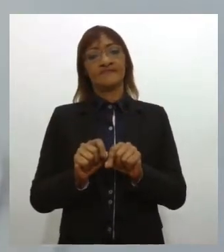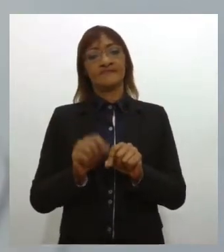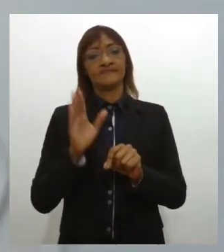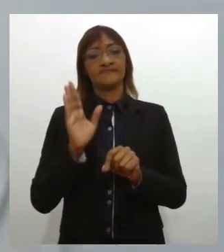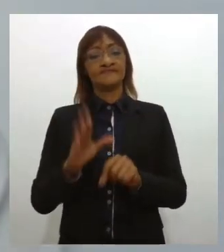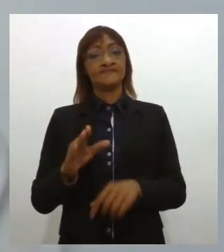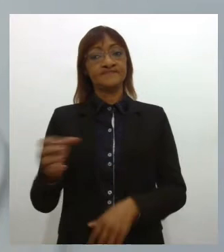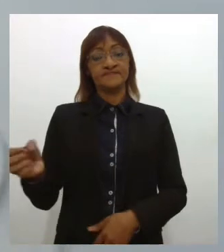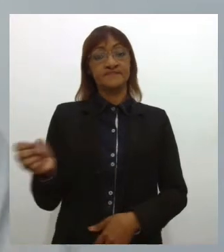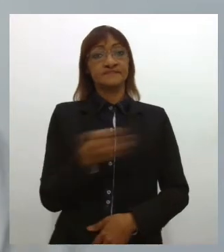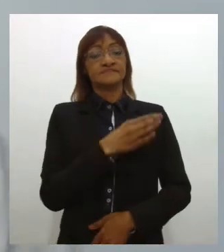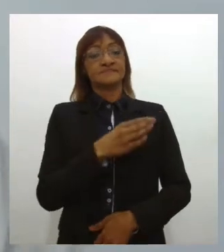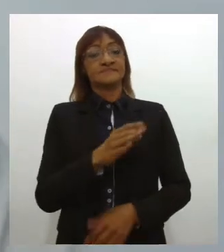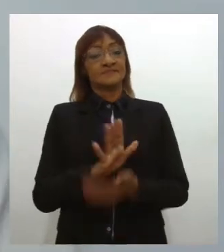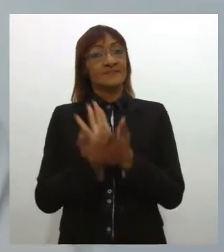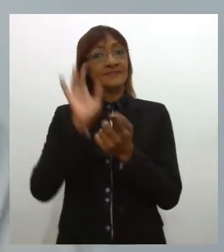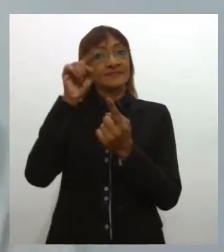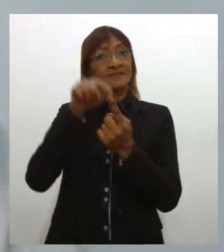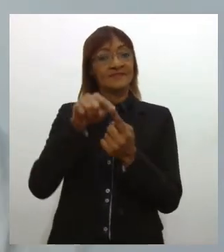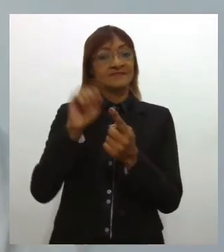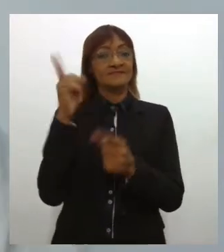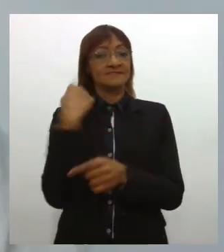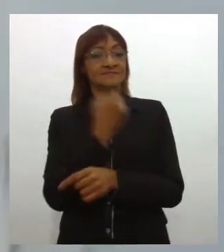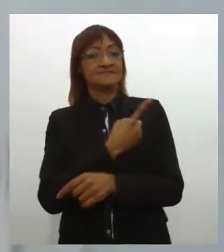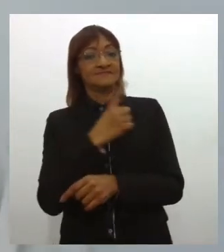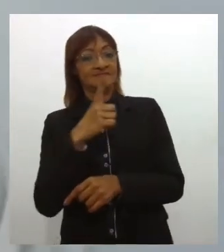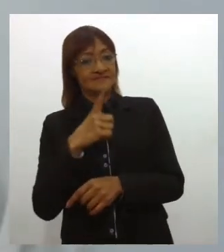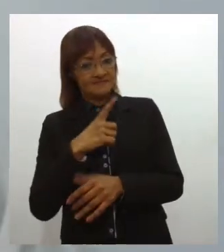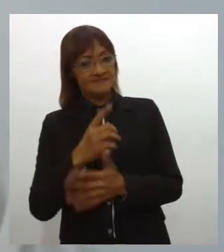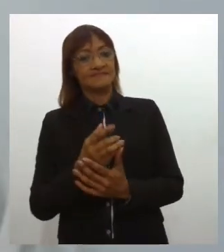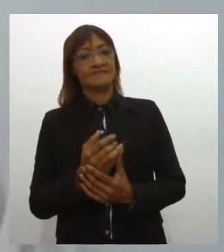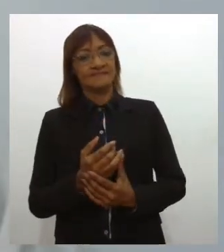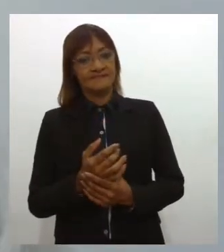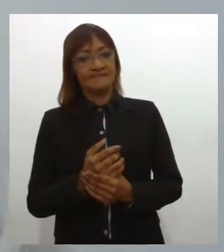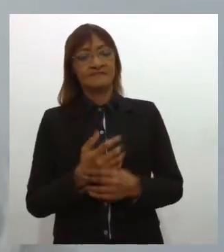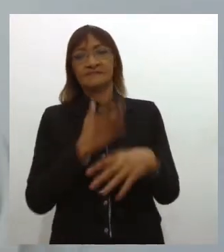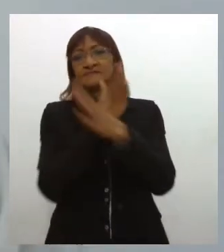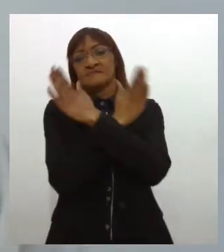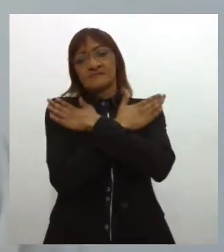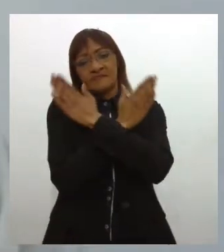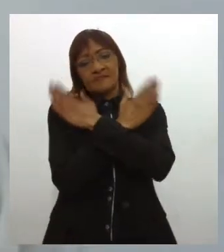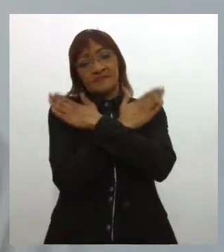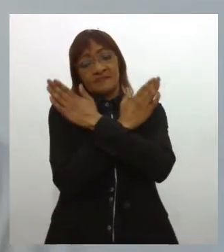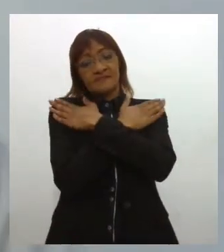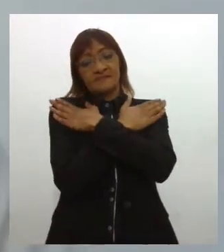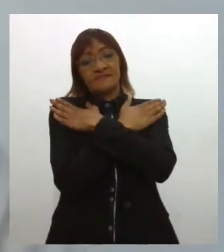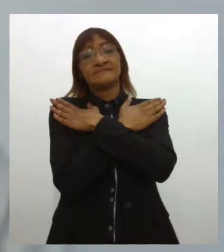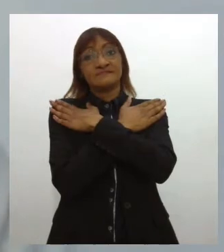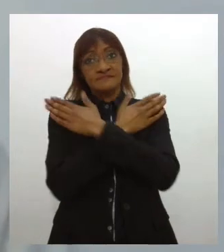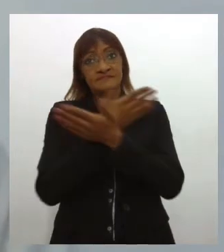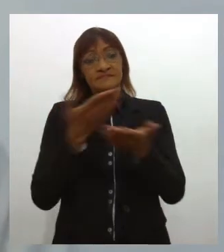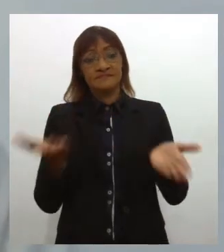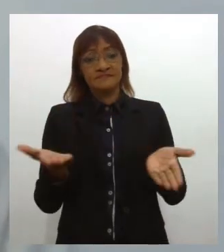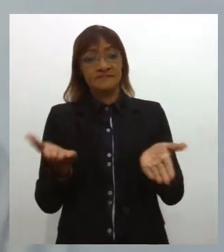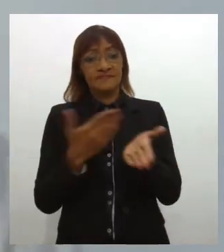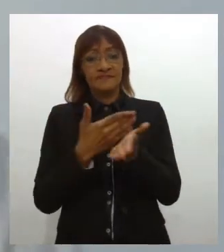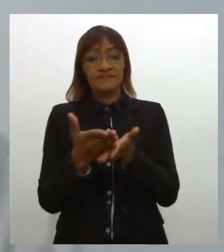novas necessidades. Nós temos aí um enfrentamento de um desemprego que agora está começando a trazer